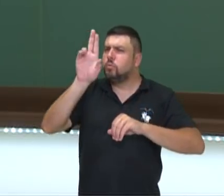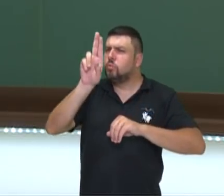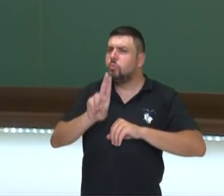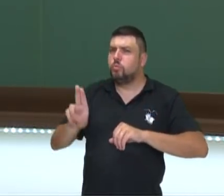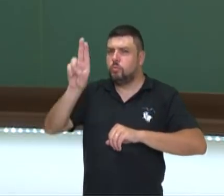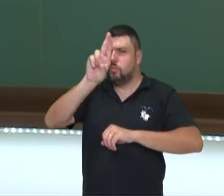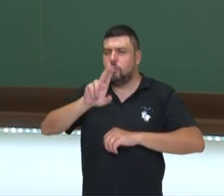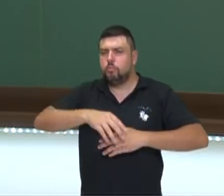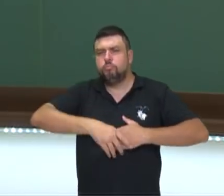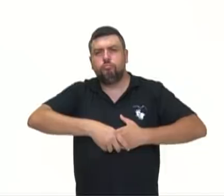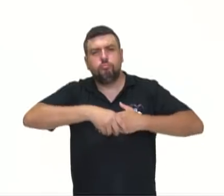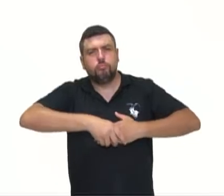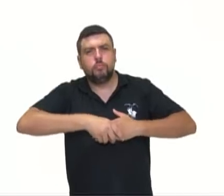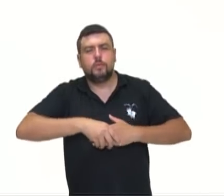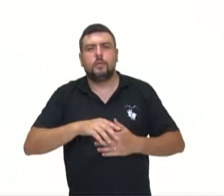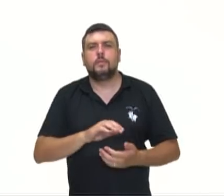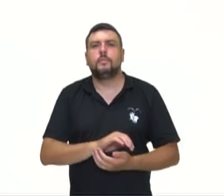vamos lá.